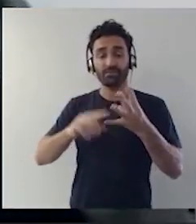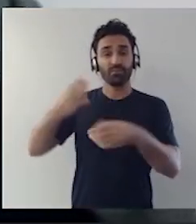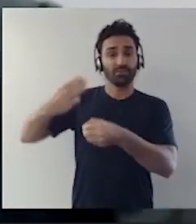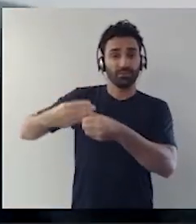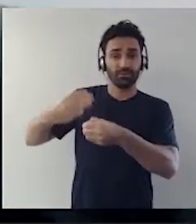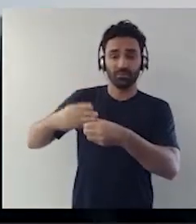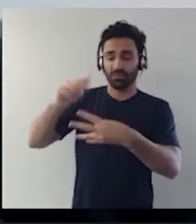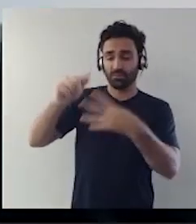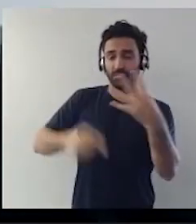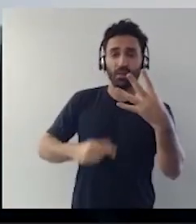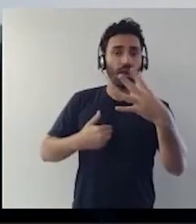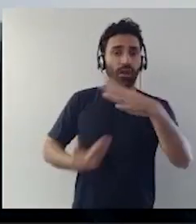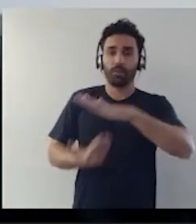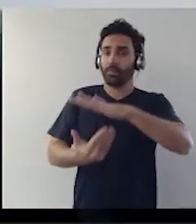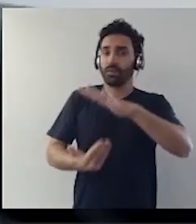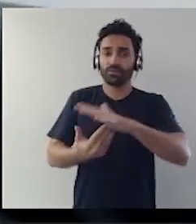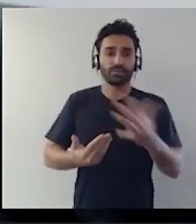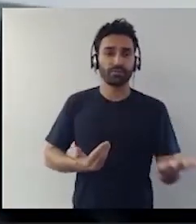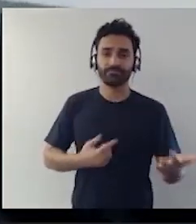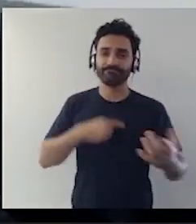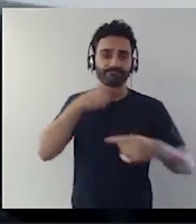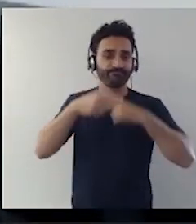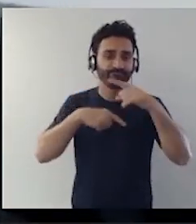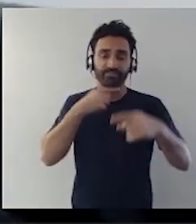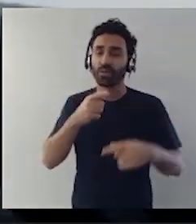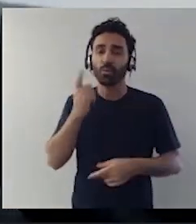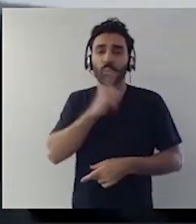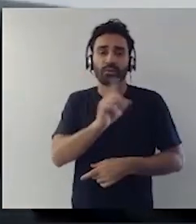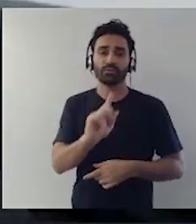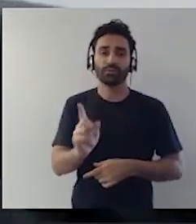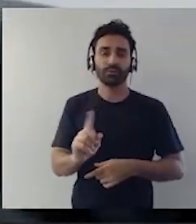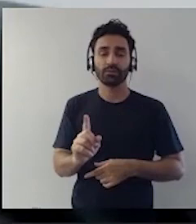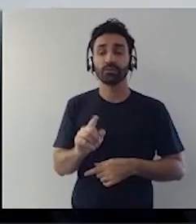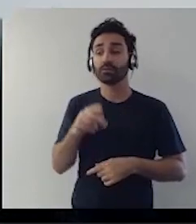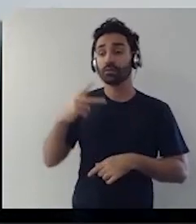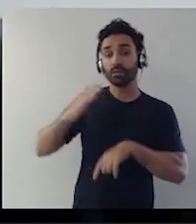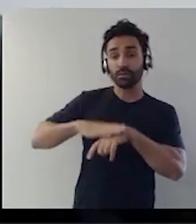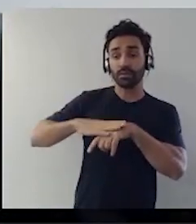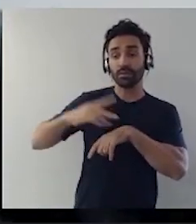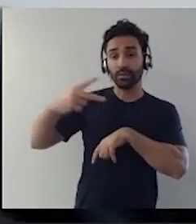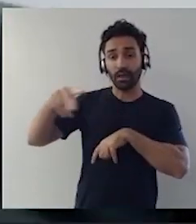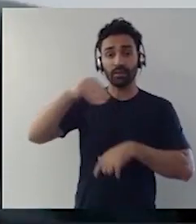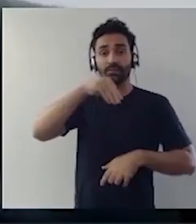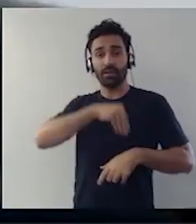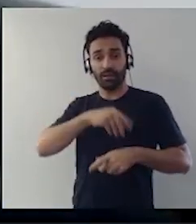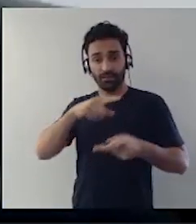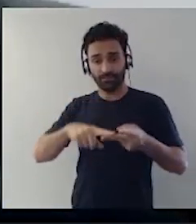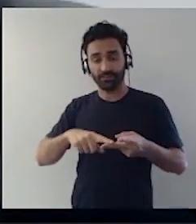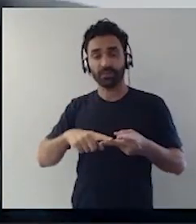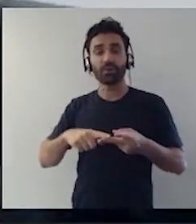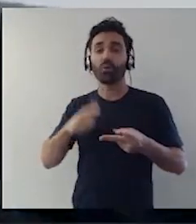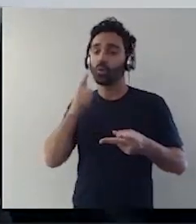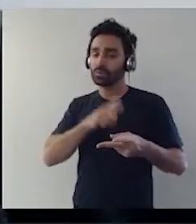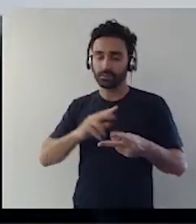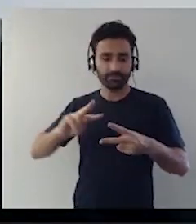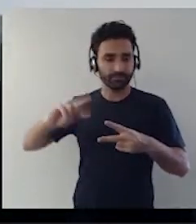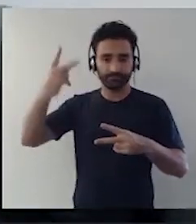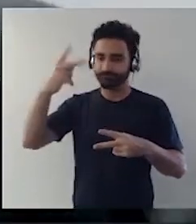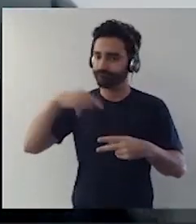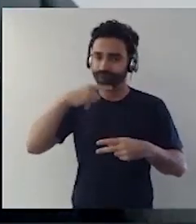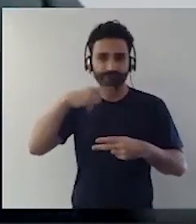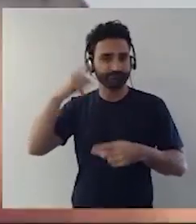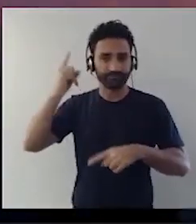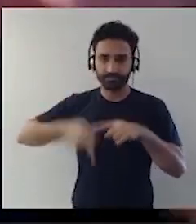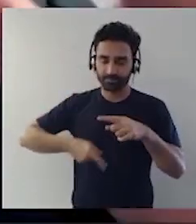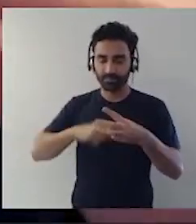quanto à revisão de ganhos dos servidores públicos, aumento de servidores públicos, progressões, tudo